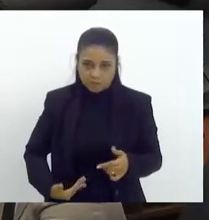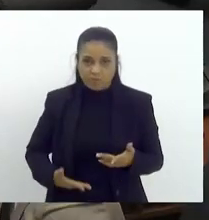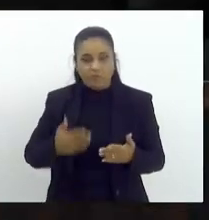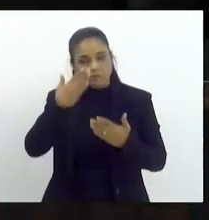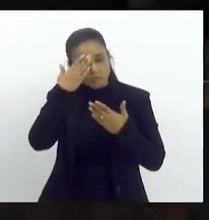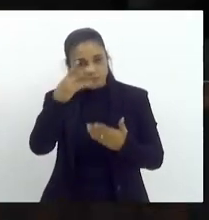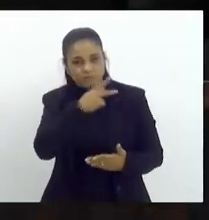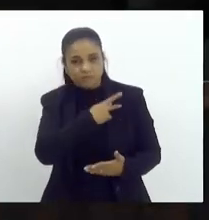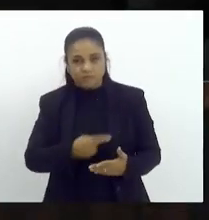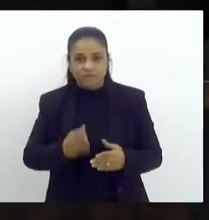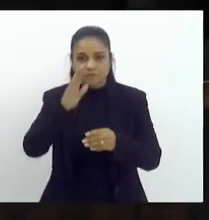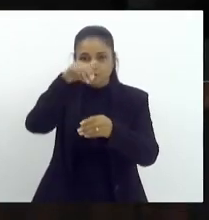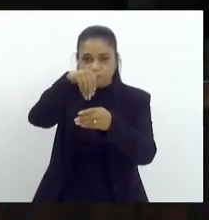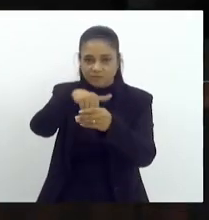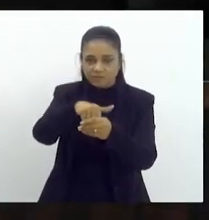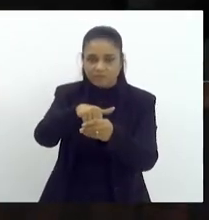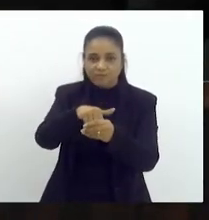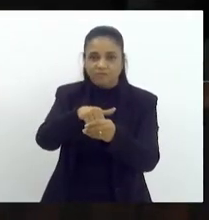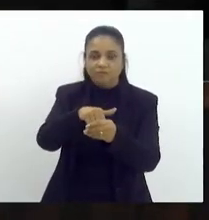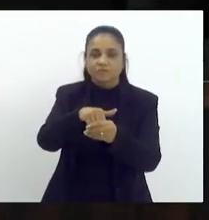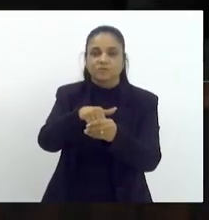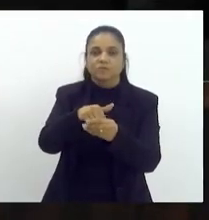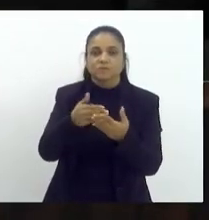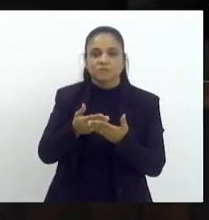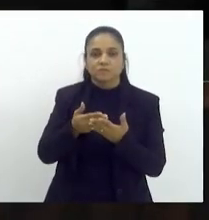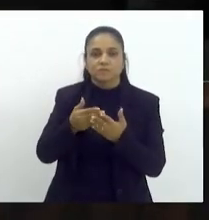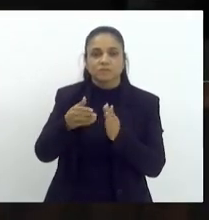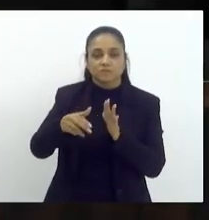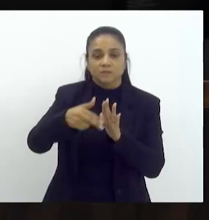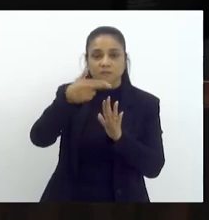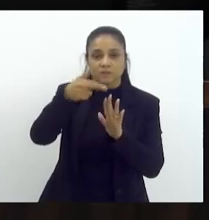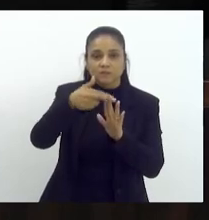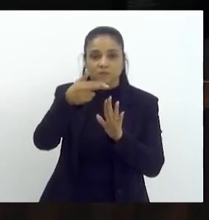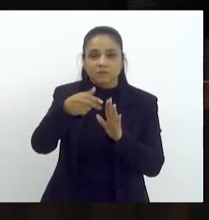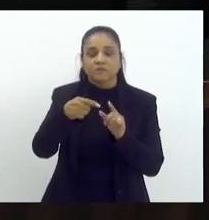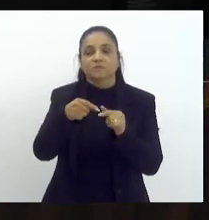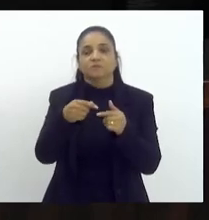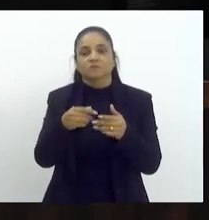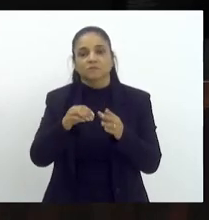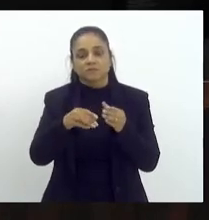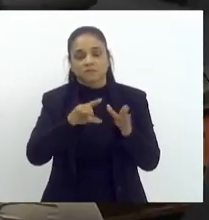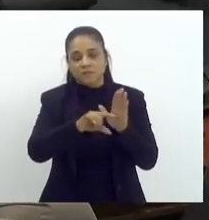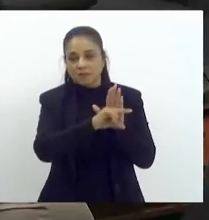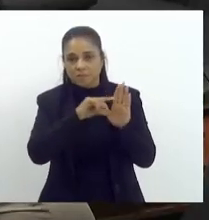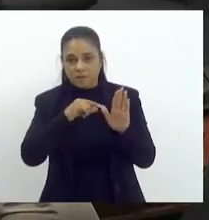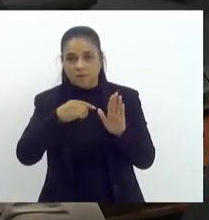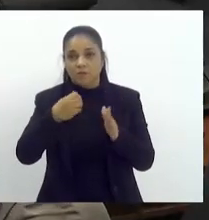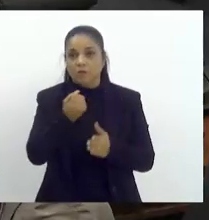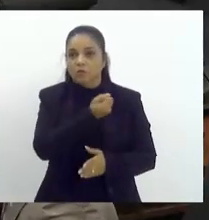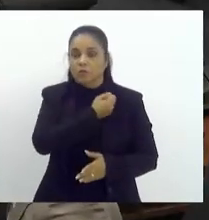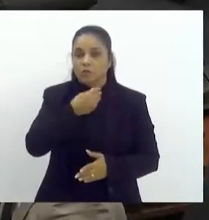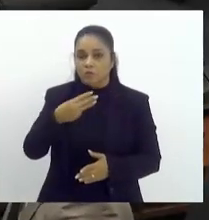em votação requerimento destaque da emenda número 3 senhores que aprovam